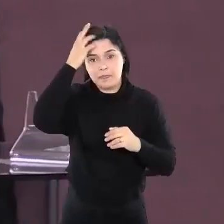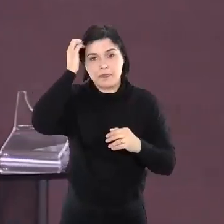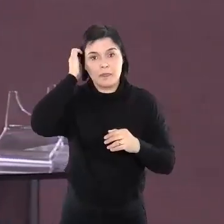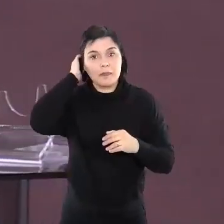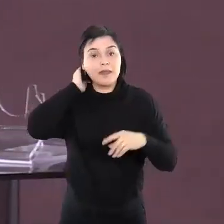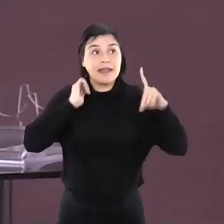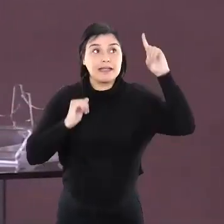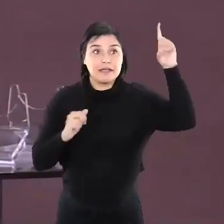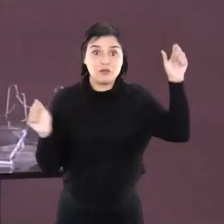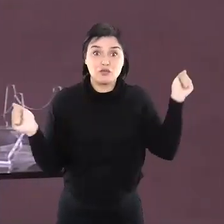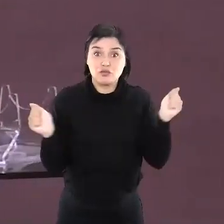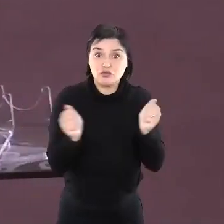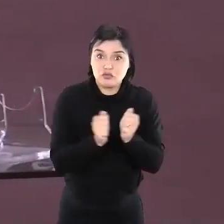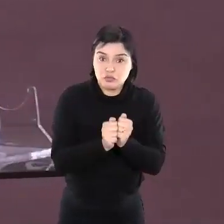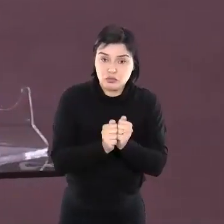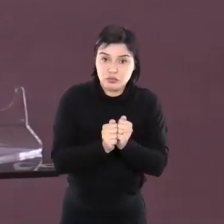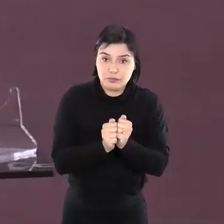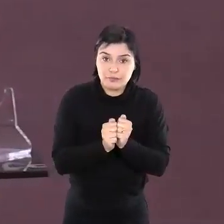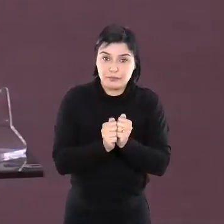Deus está conosco.